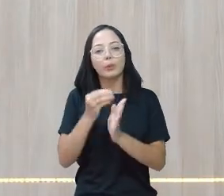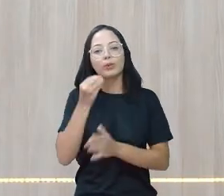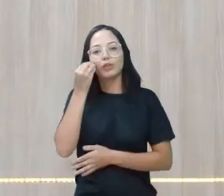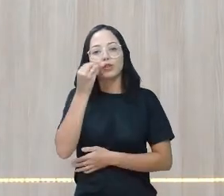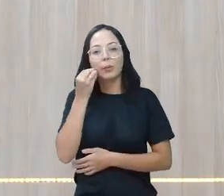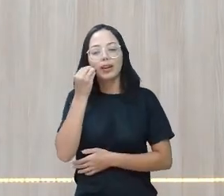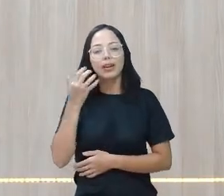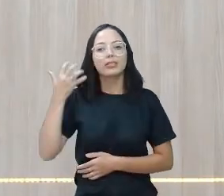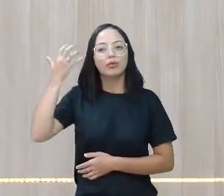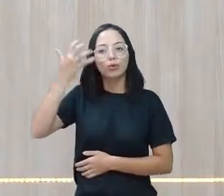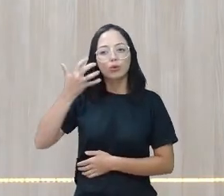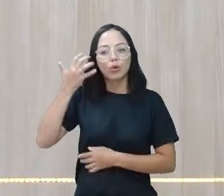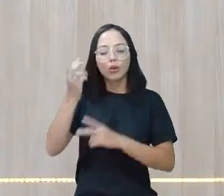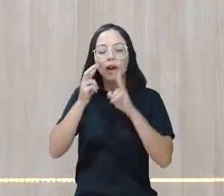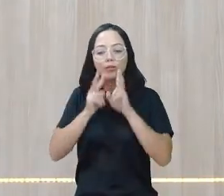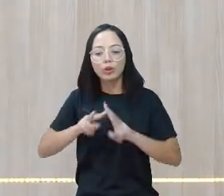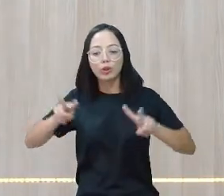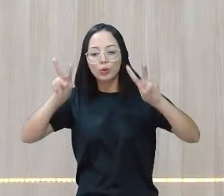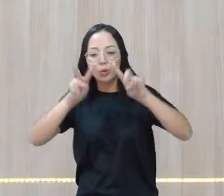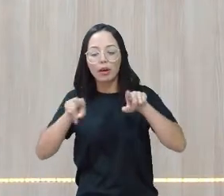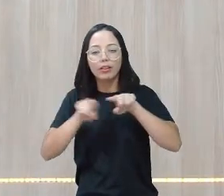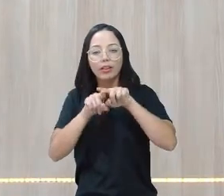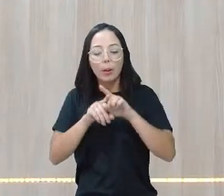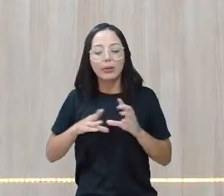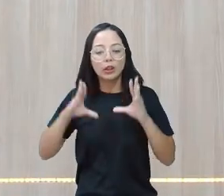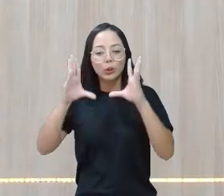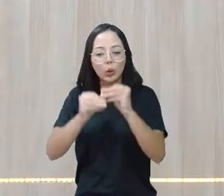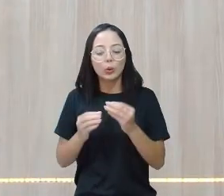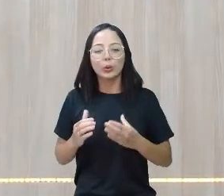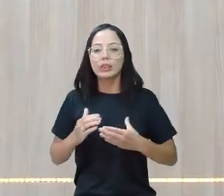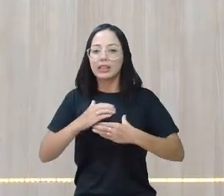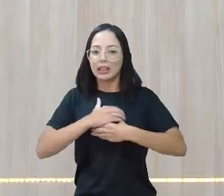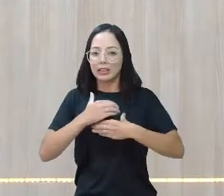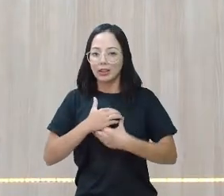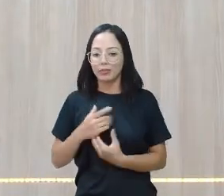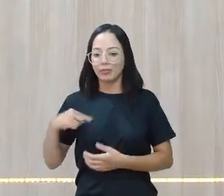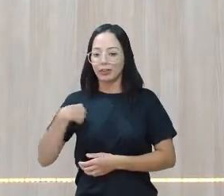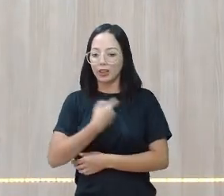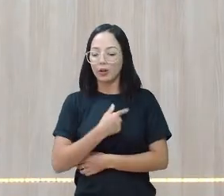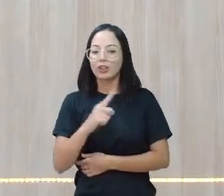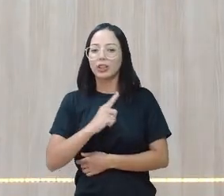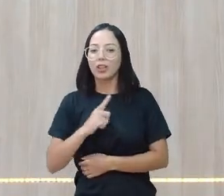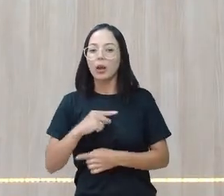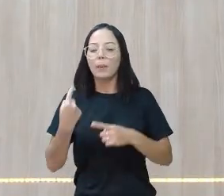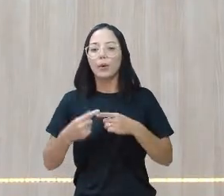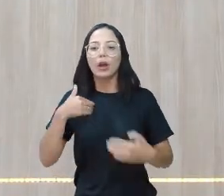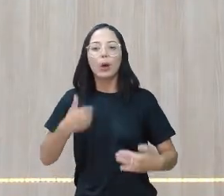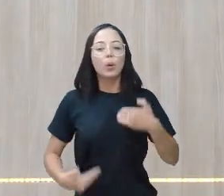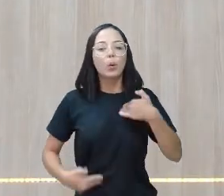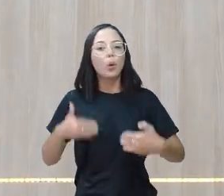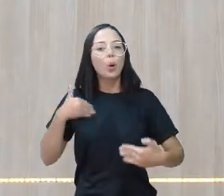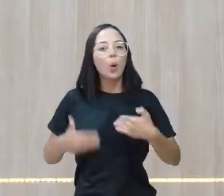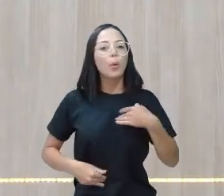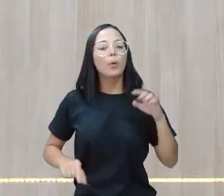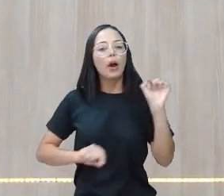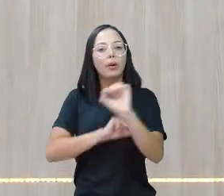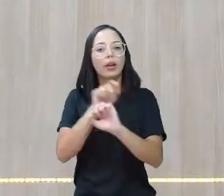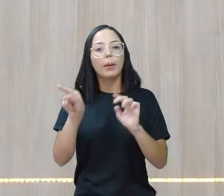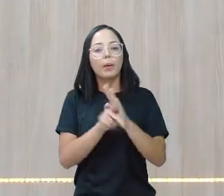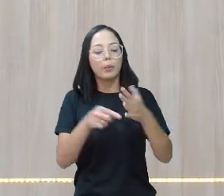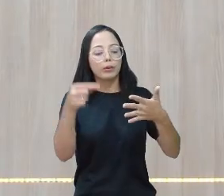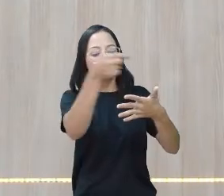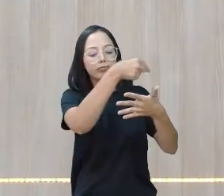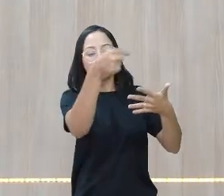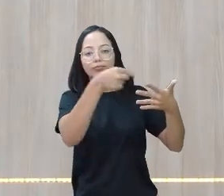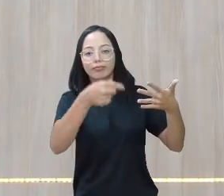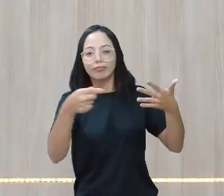experiências sonoras, visuais e de todos os sentidos que a gente tem, porque o nosso corpo é dotado de 5